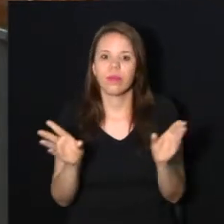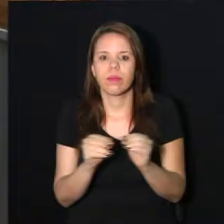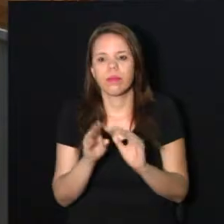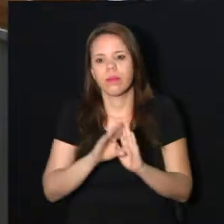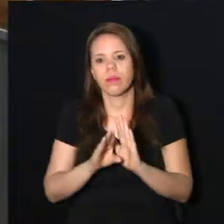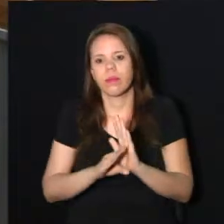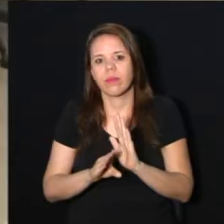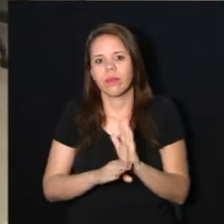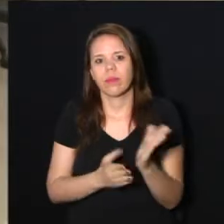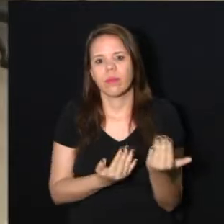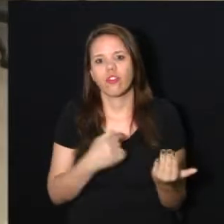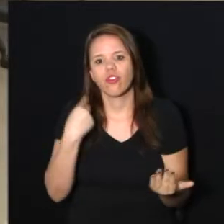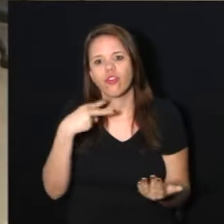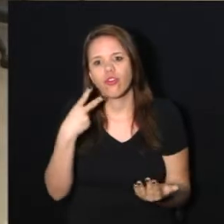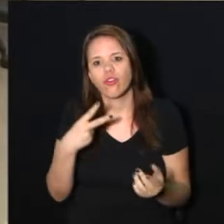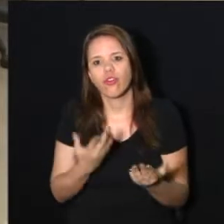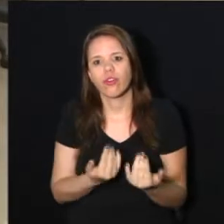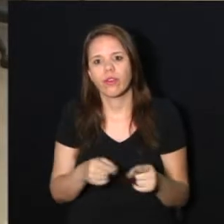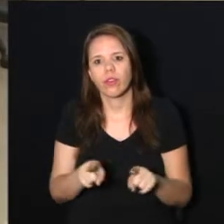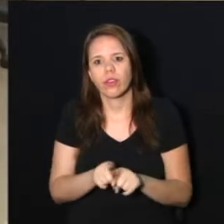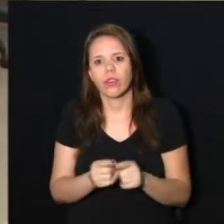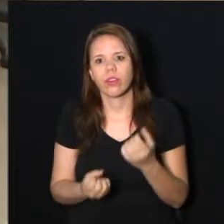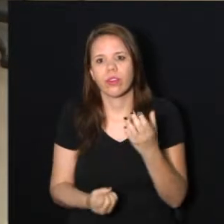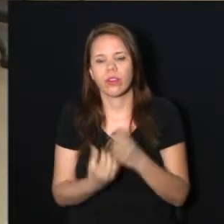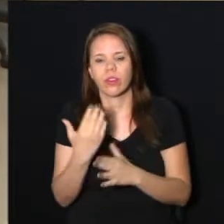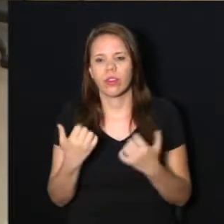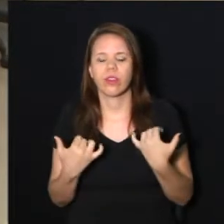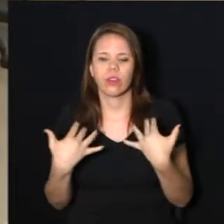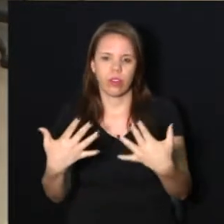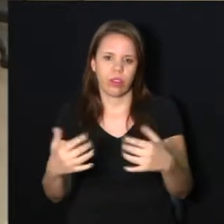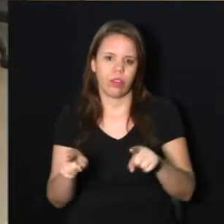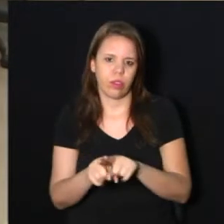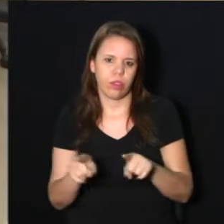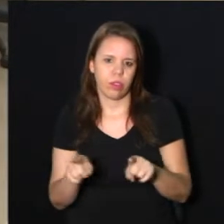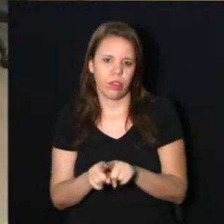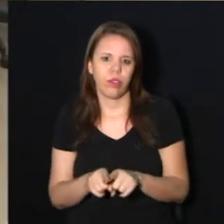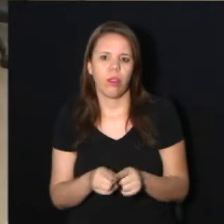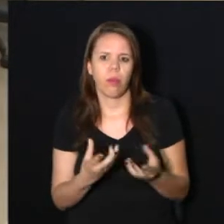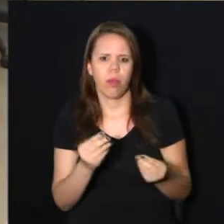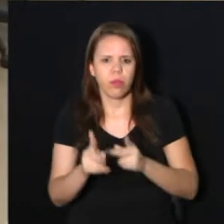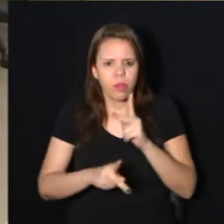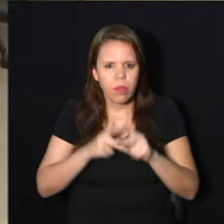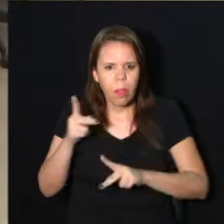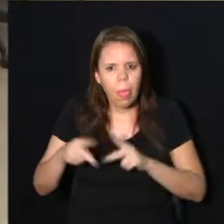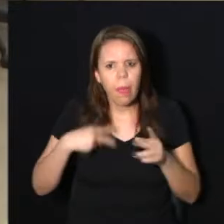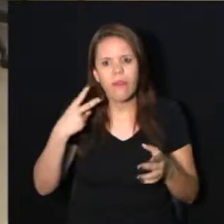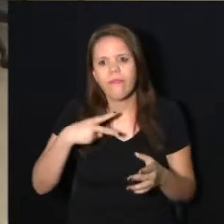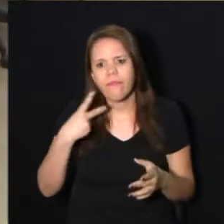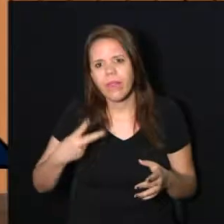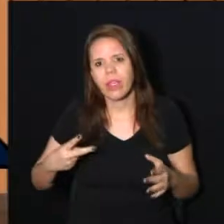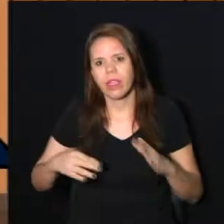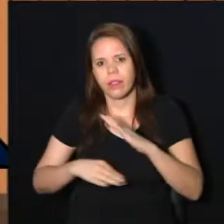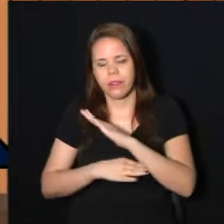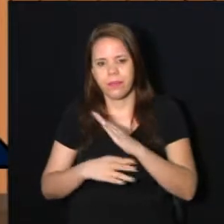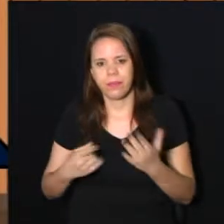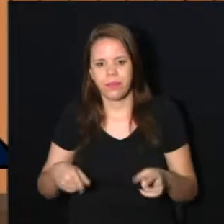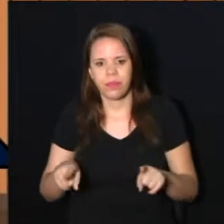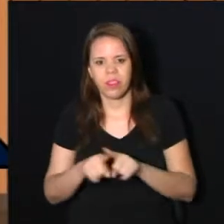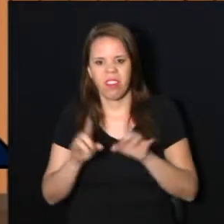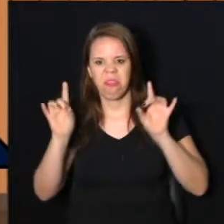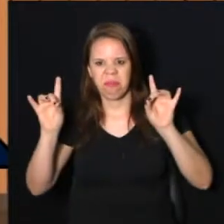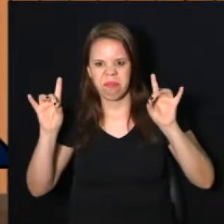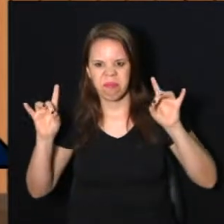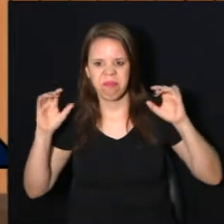programa Parlamento Jovem aconteceu no plenário da Câmara e contou com a presença de diversos parlamentares da Casa. A riqueza